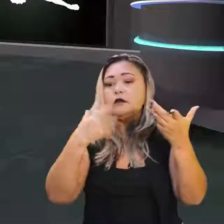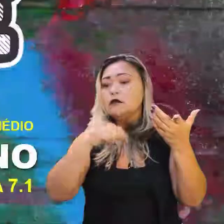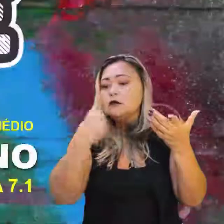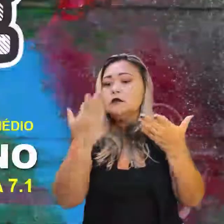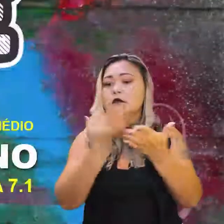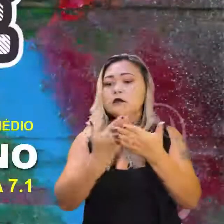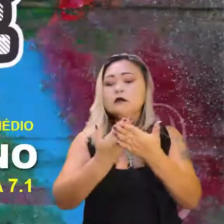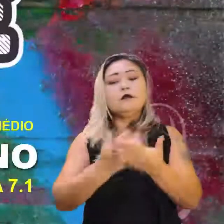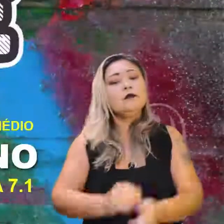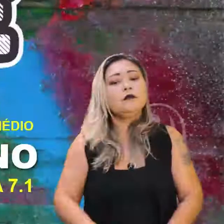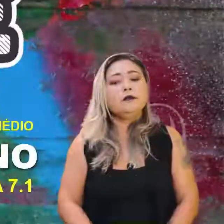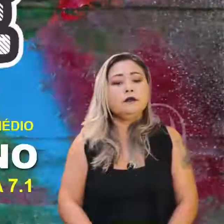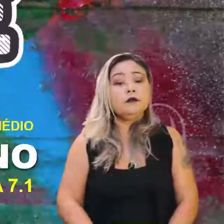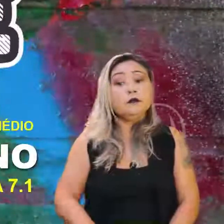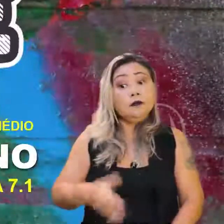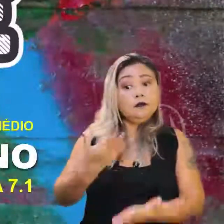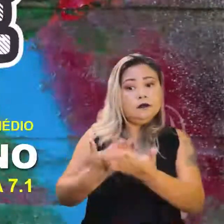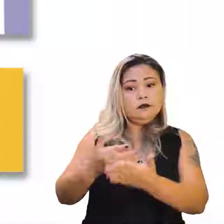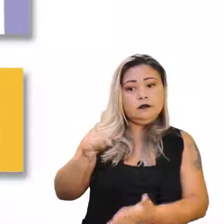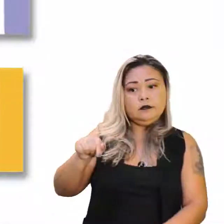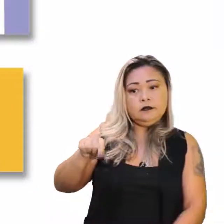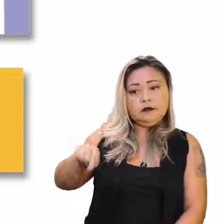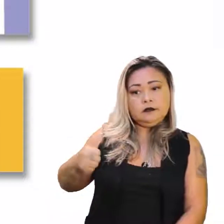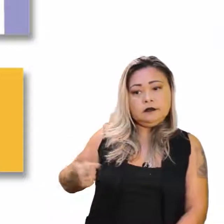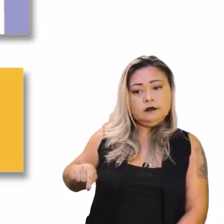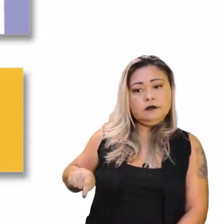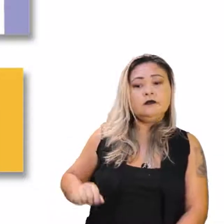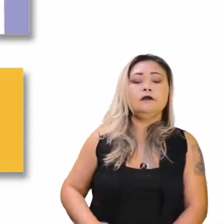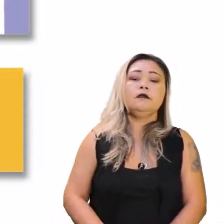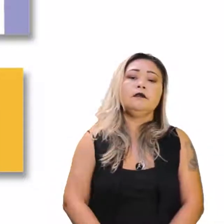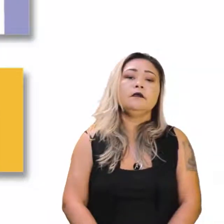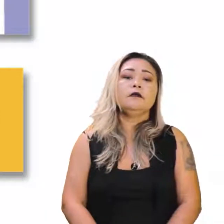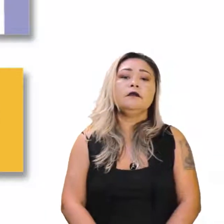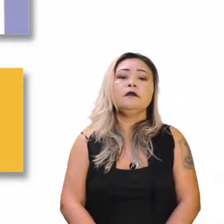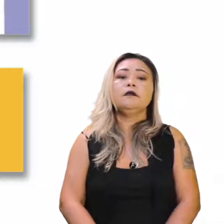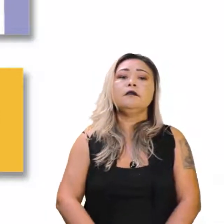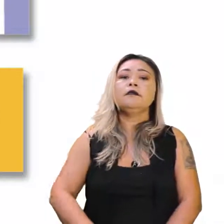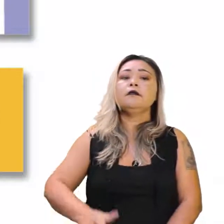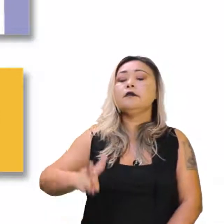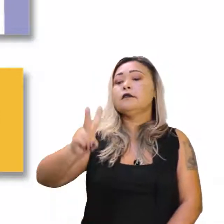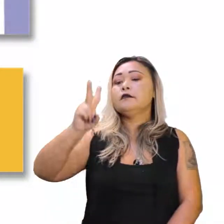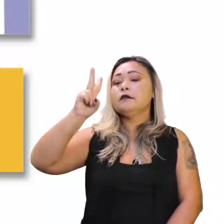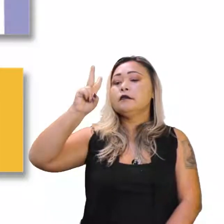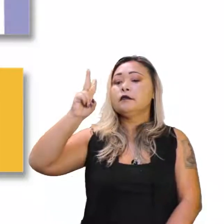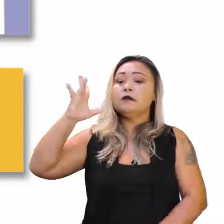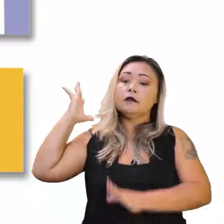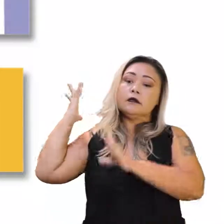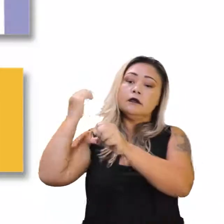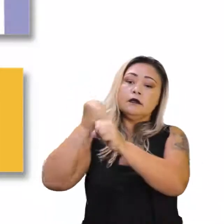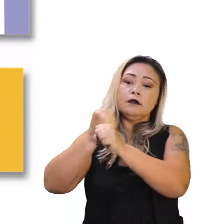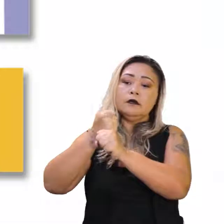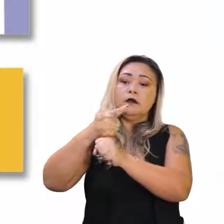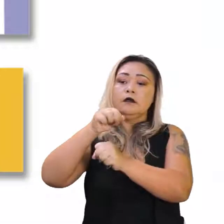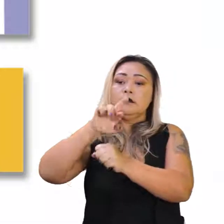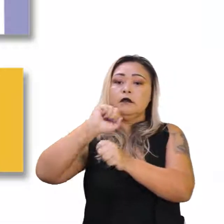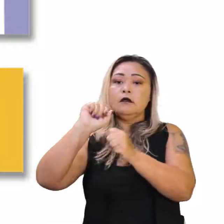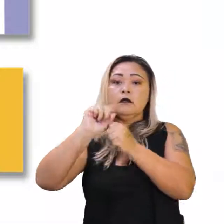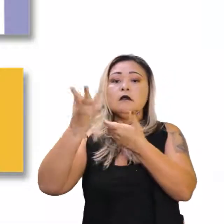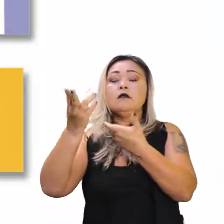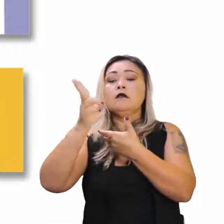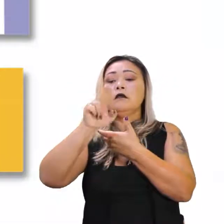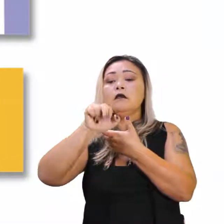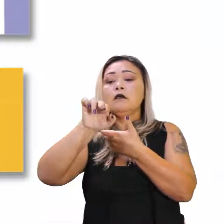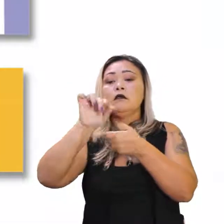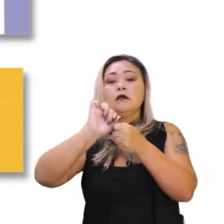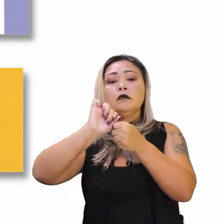aula? Aula 7.1. Revisão geral da unidade 1 com os temas História da